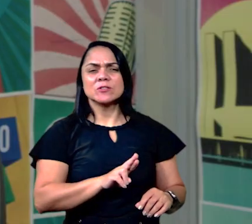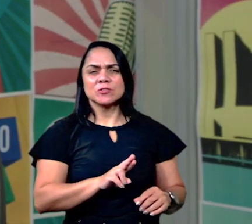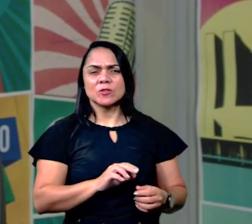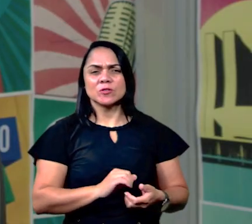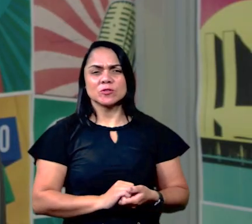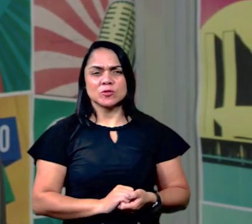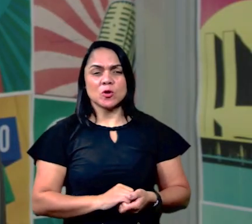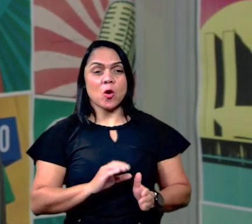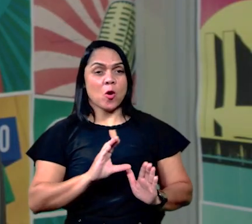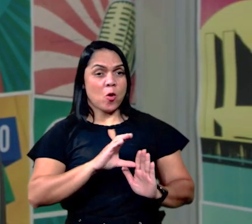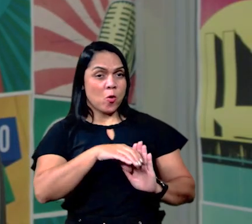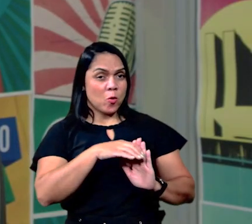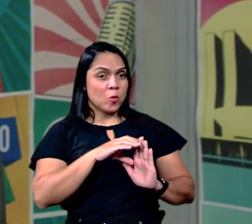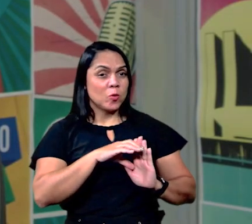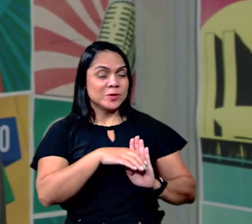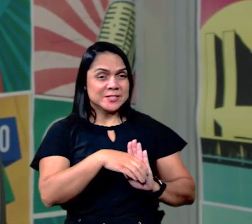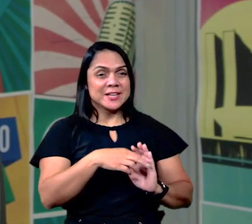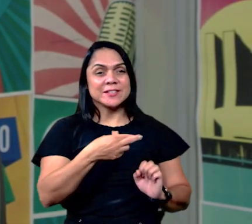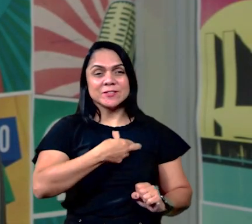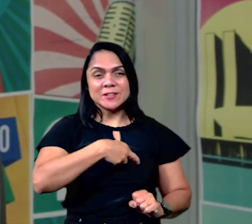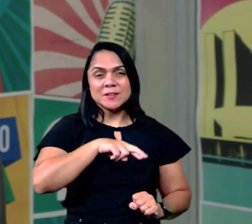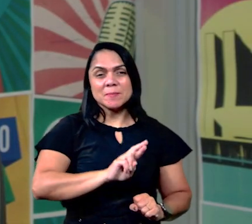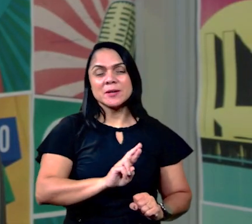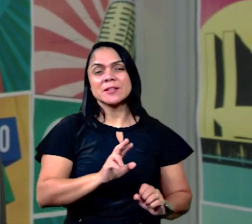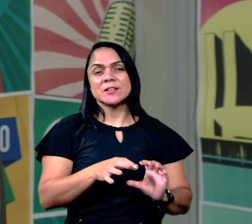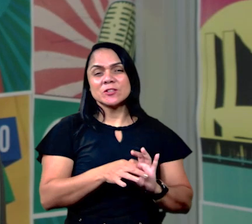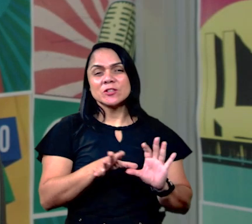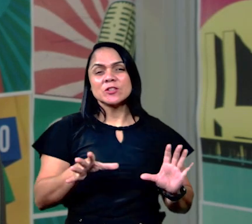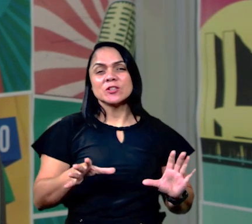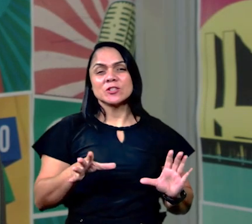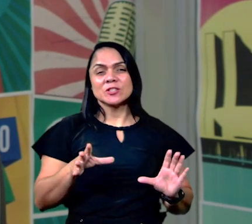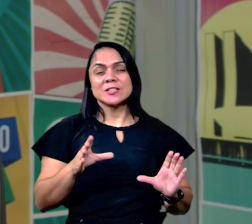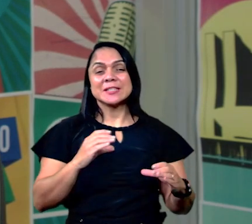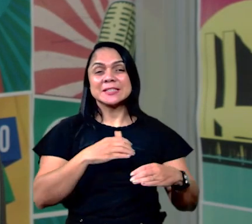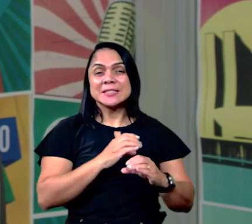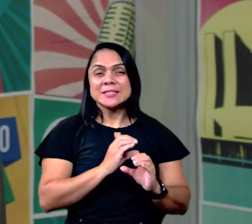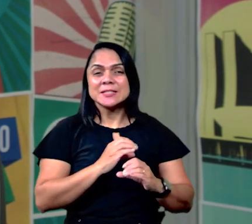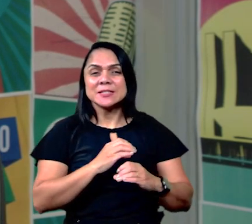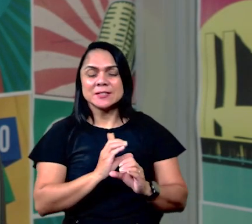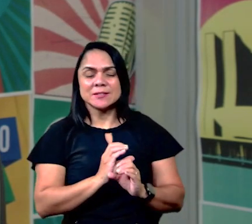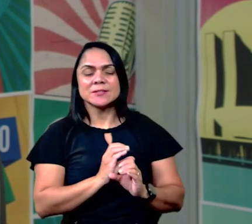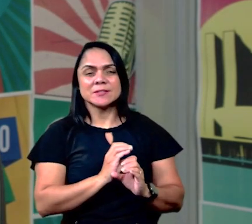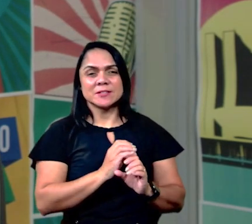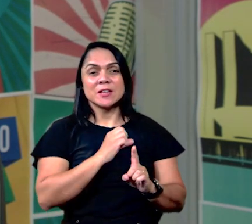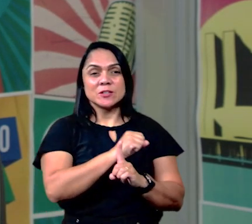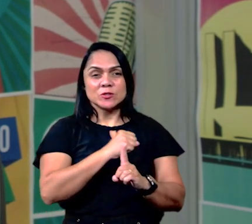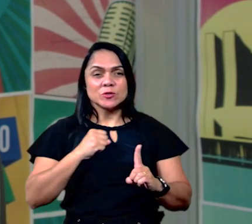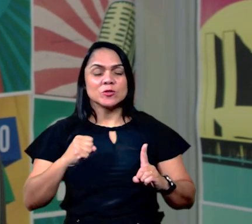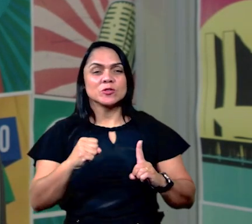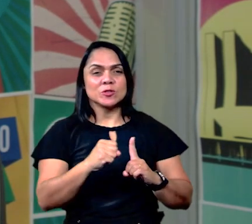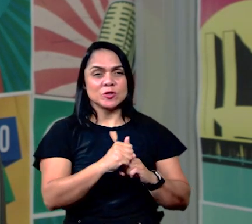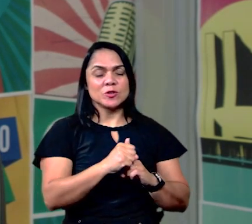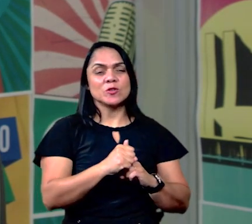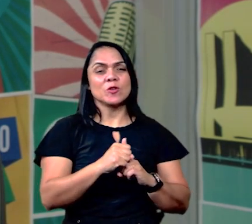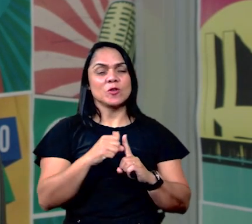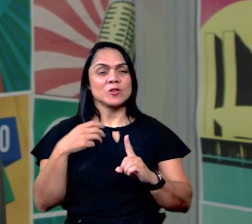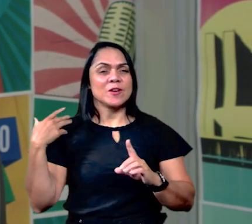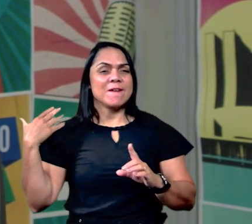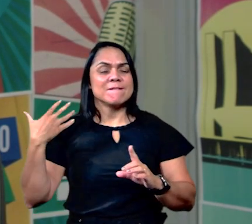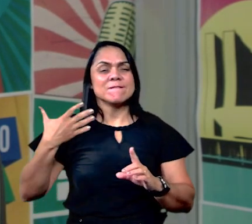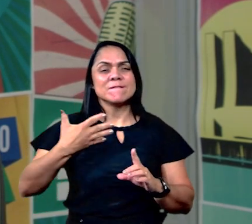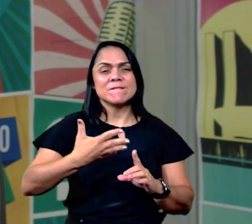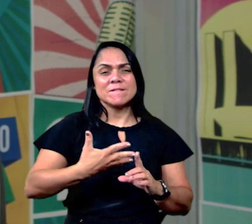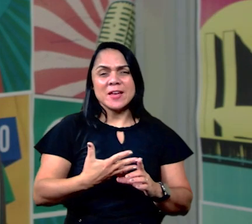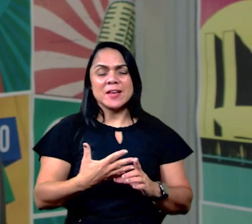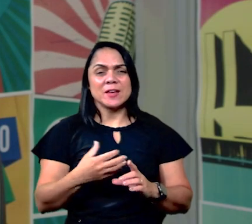Então, o conceito de laicidade, para a gente, nas ciências sociais, surge vinculada com a próprio estatuto da modernidade, não